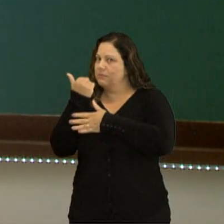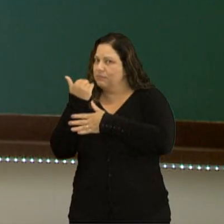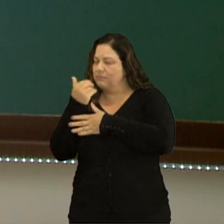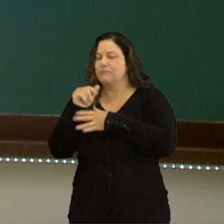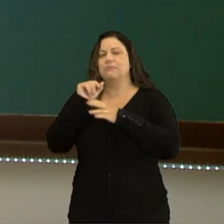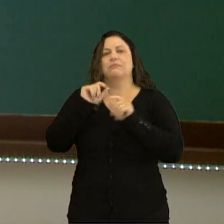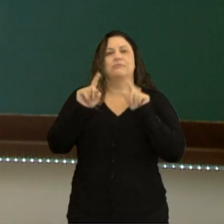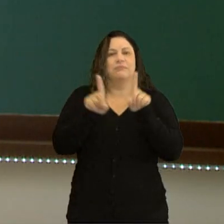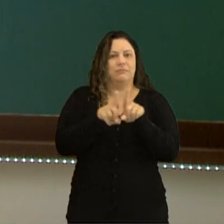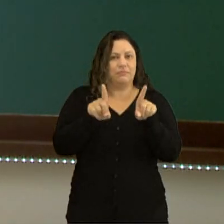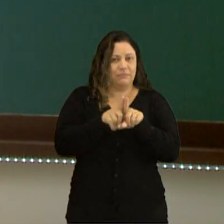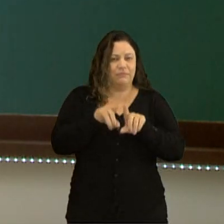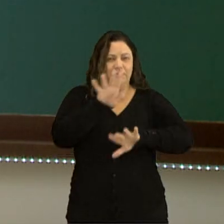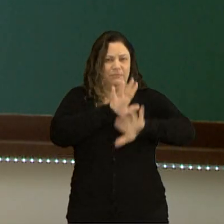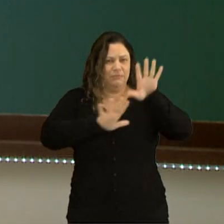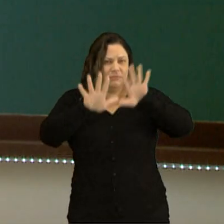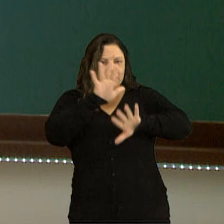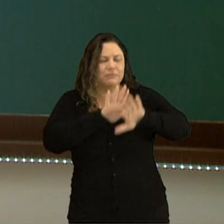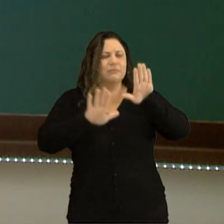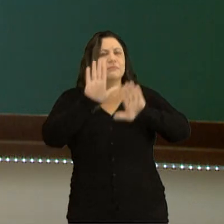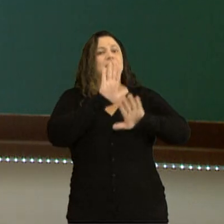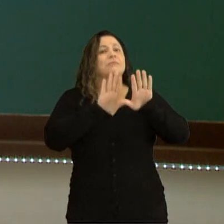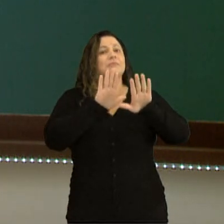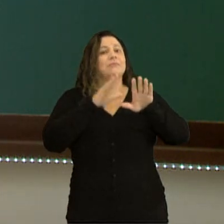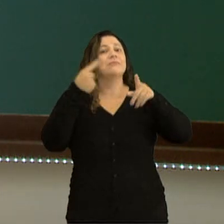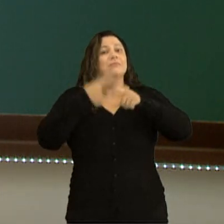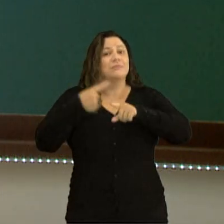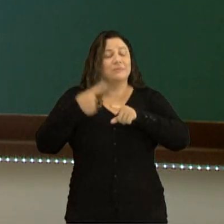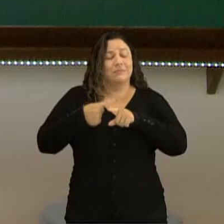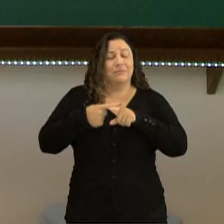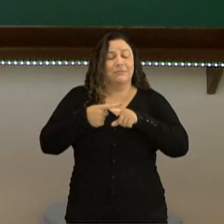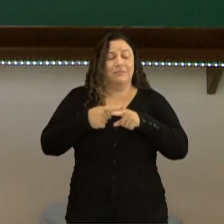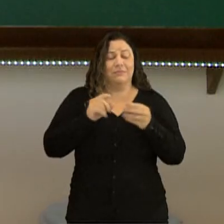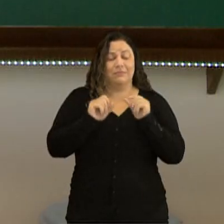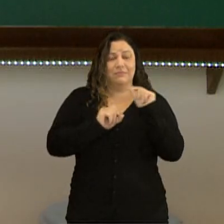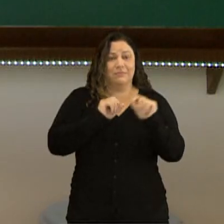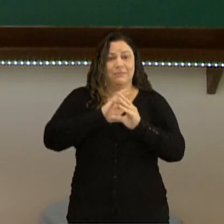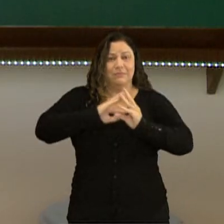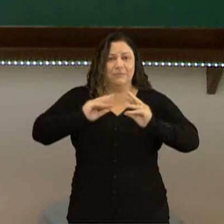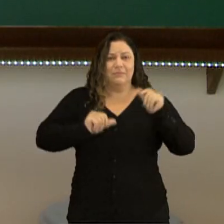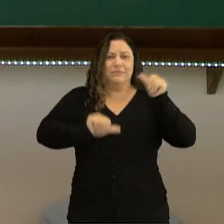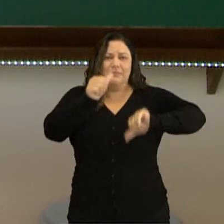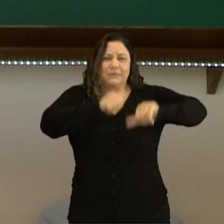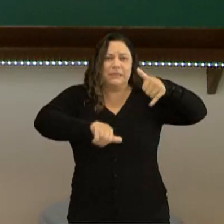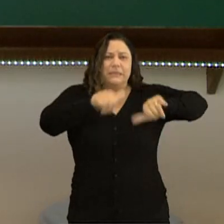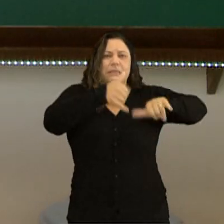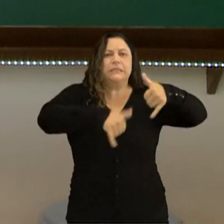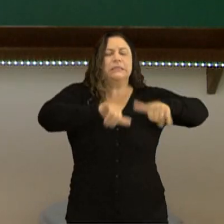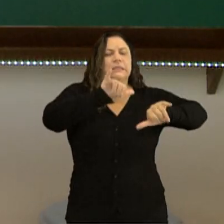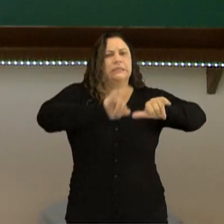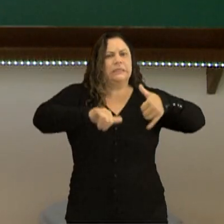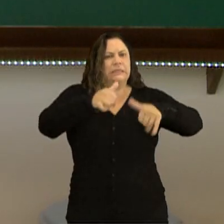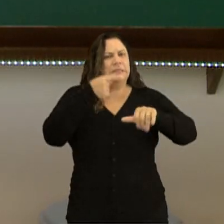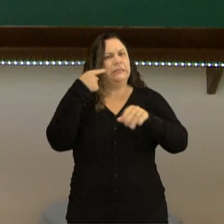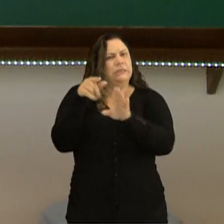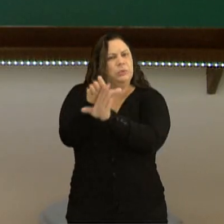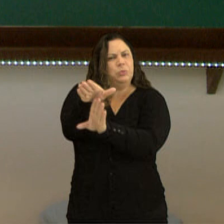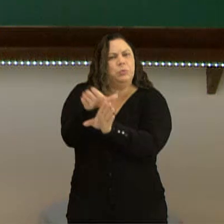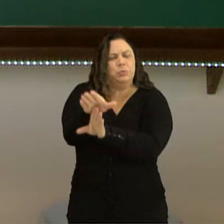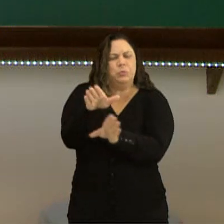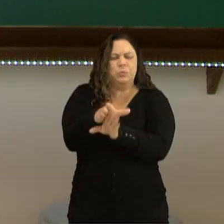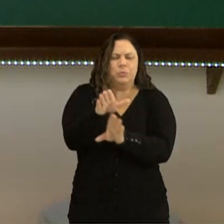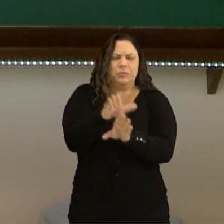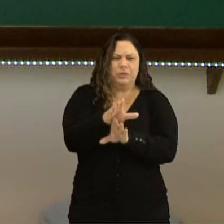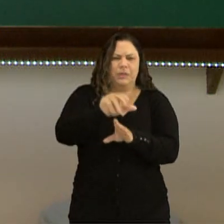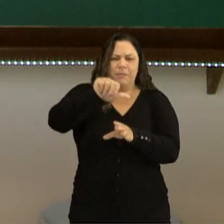ainda mais cautelosa, por conta de substâncias químicas, um conselho, usar ali uma